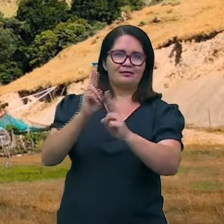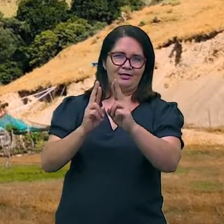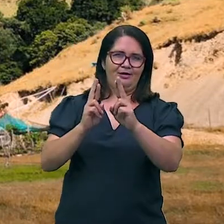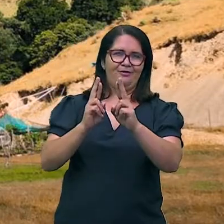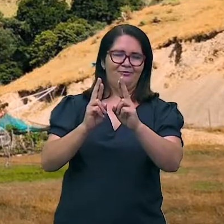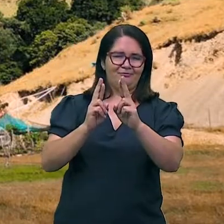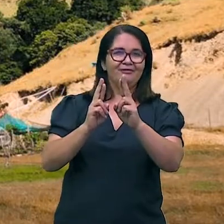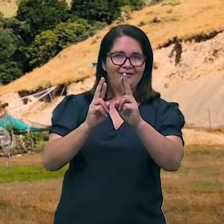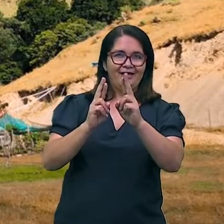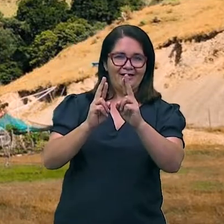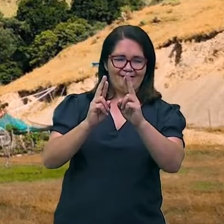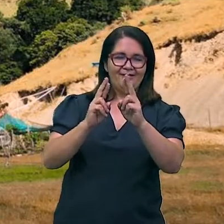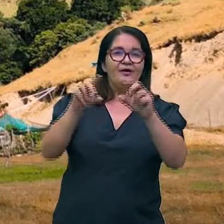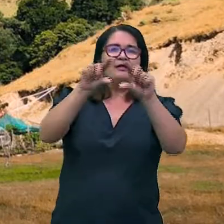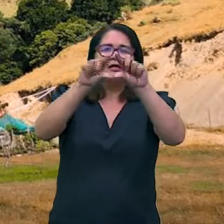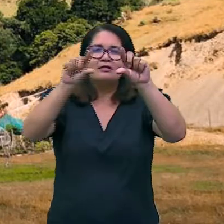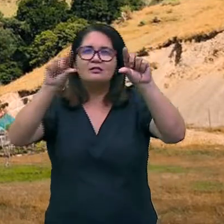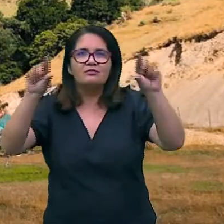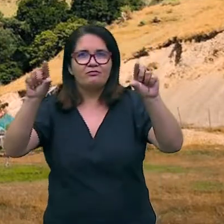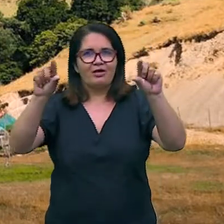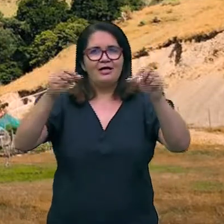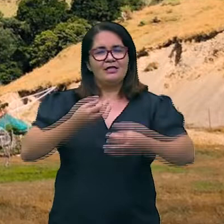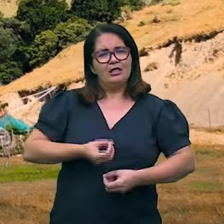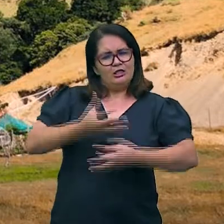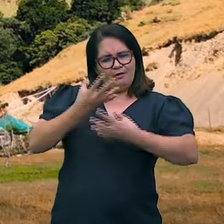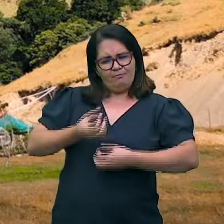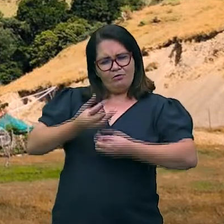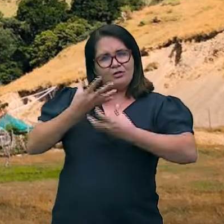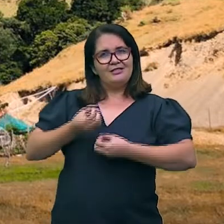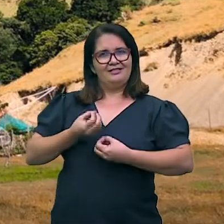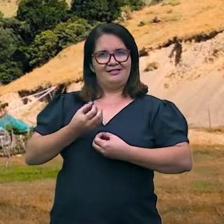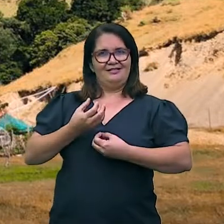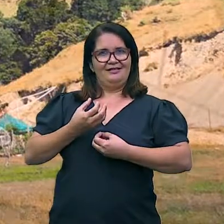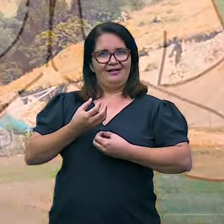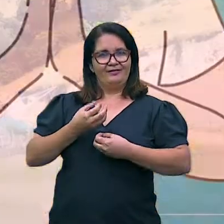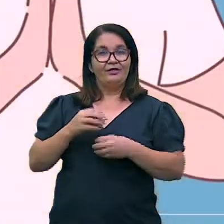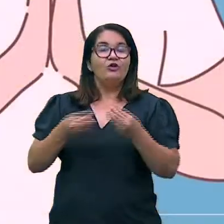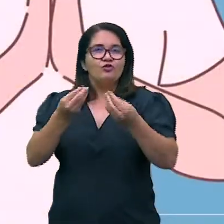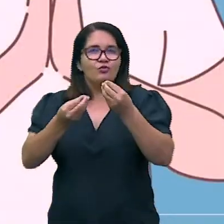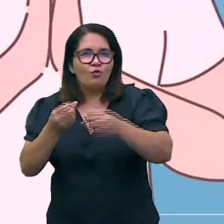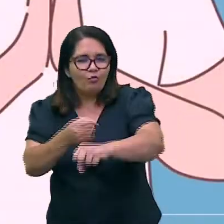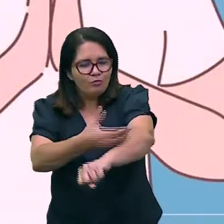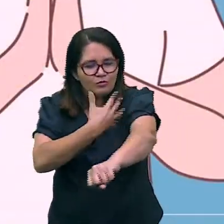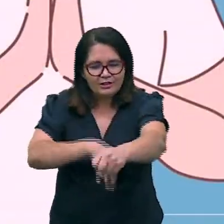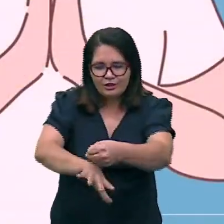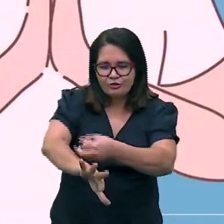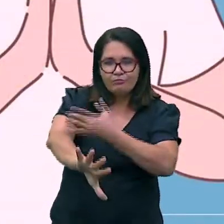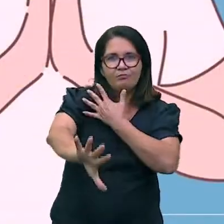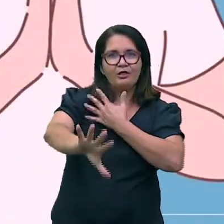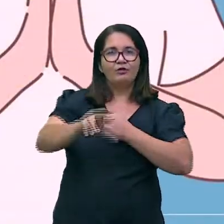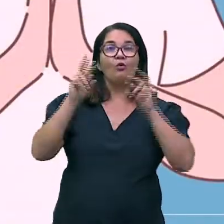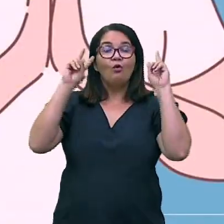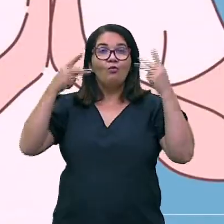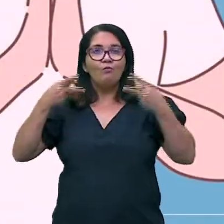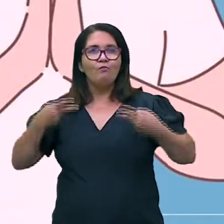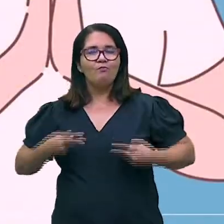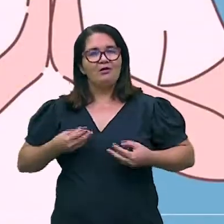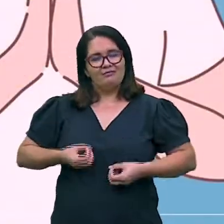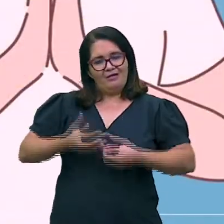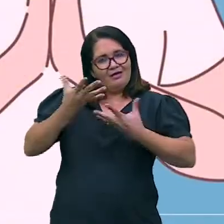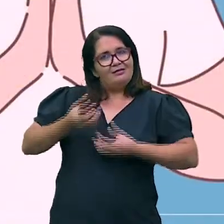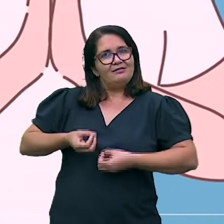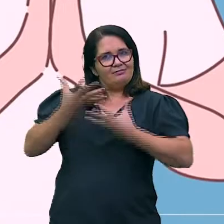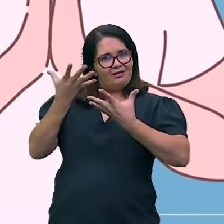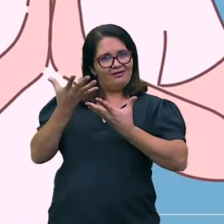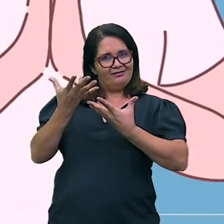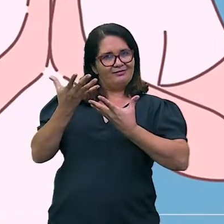dá maior efeito à ideia que se quer passar, tá certo? Vejamos agora a